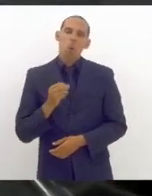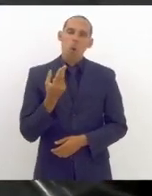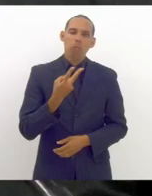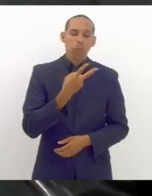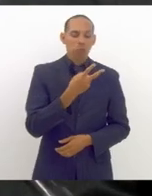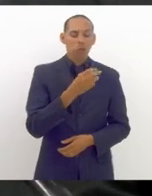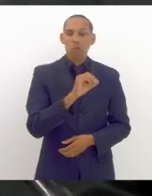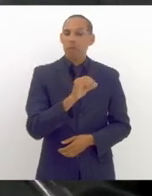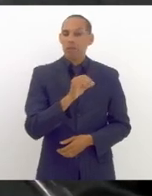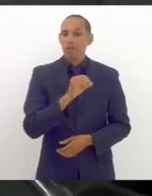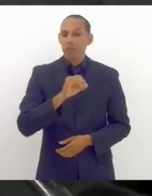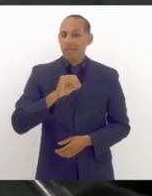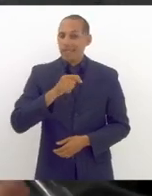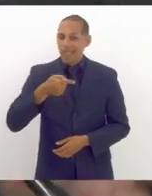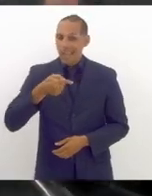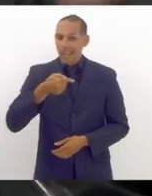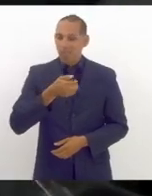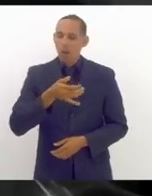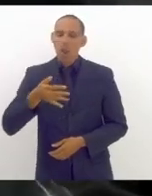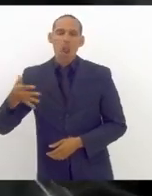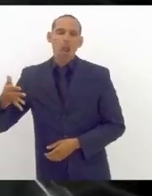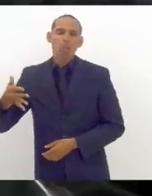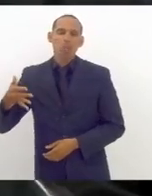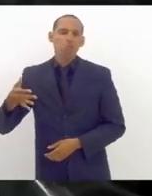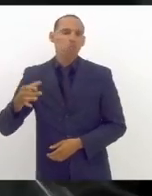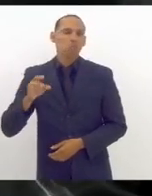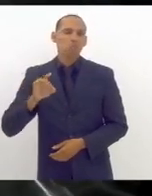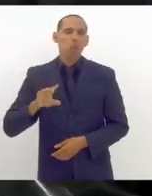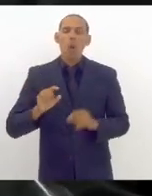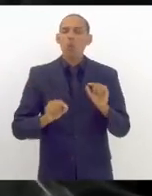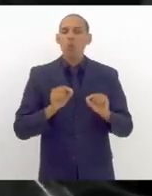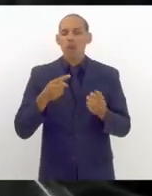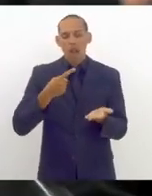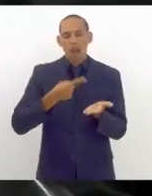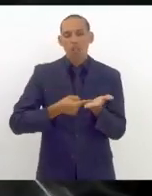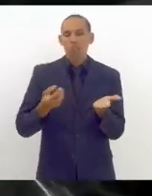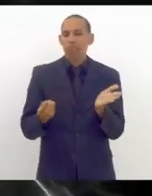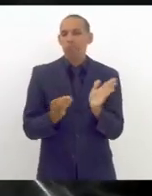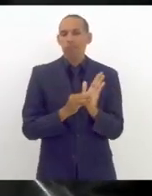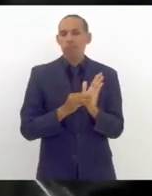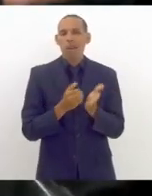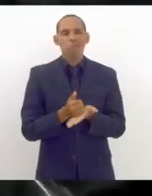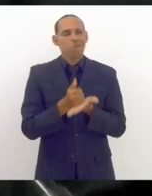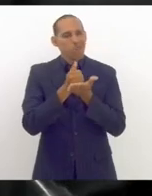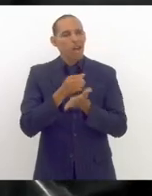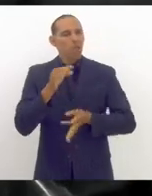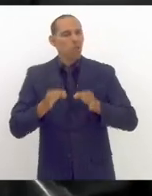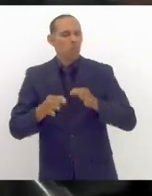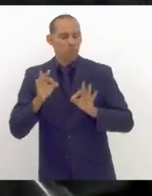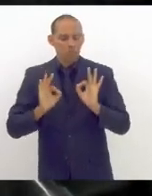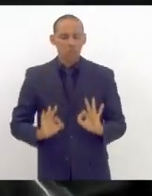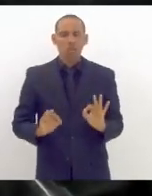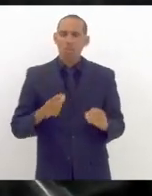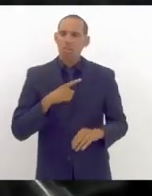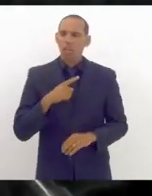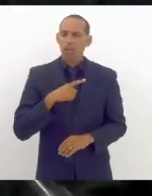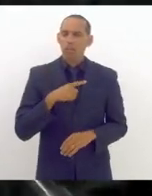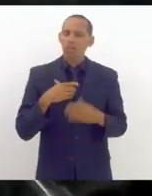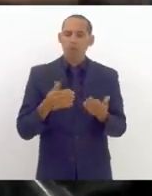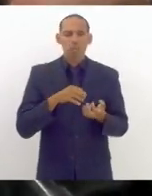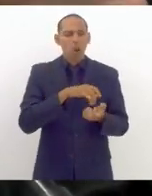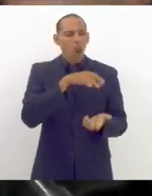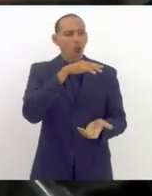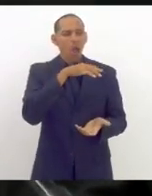partir de 2007 basta que tenha no acordo o embasamento jurídico devido então montante